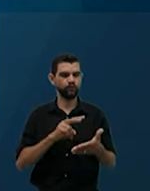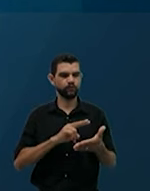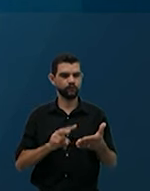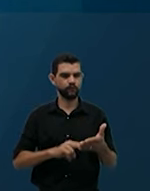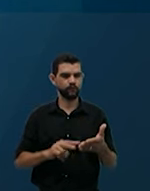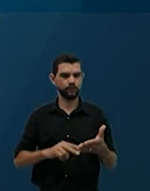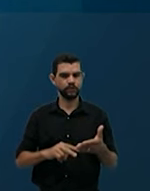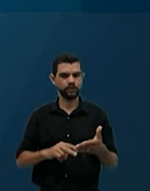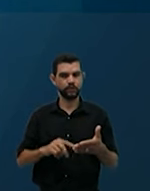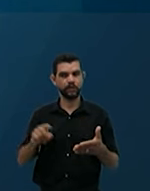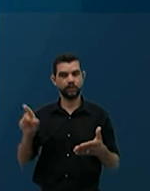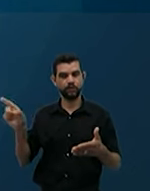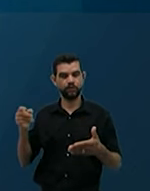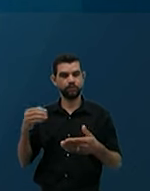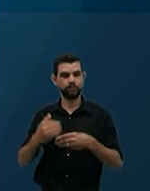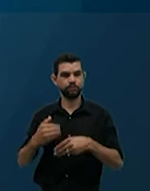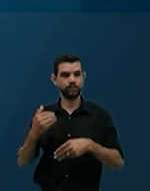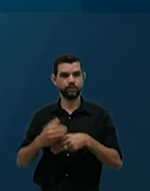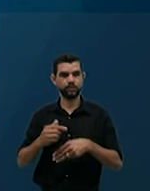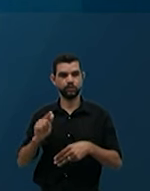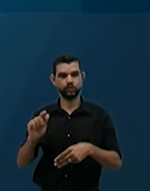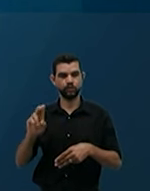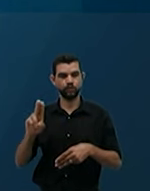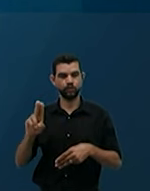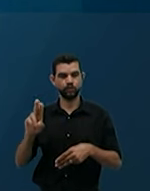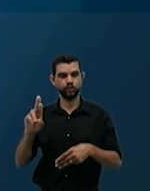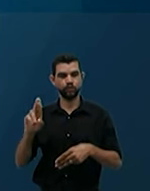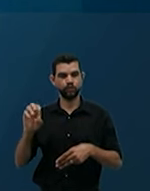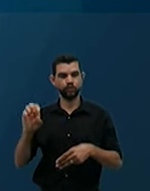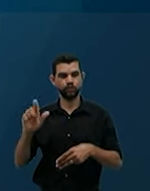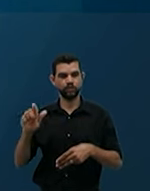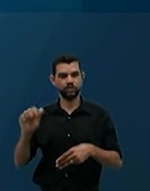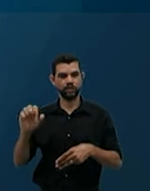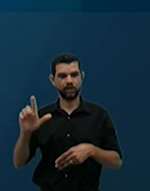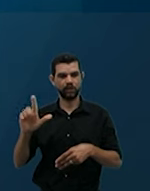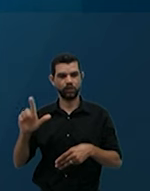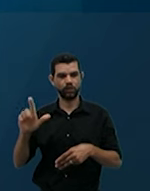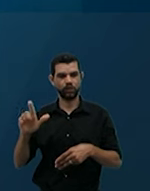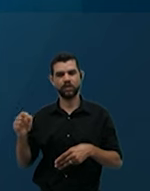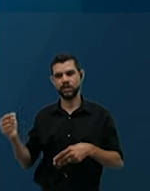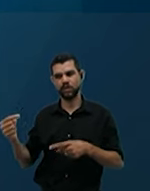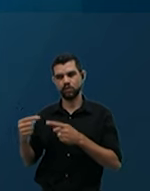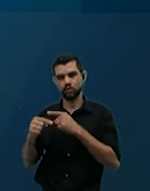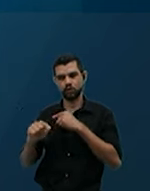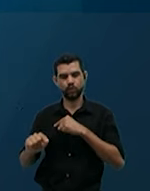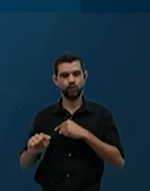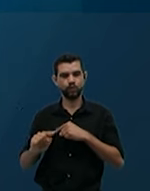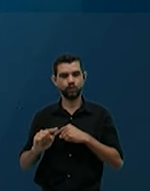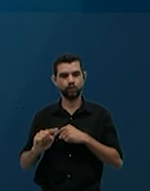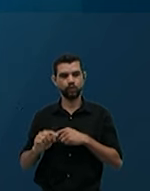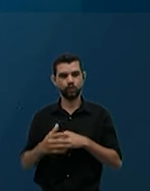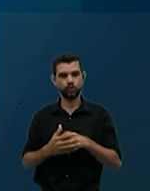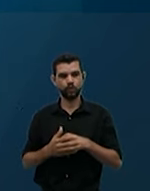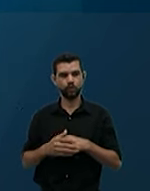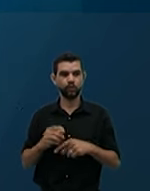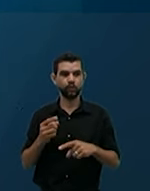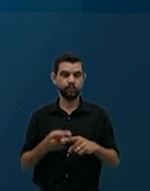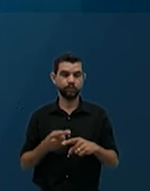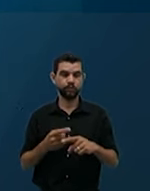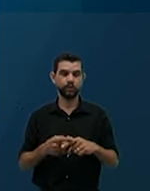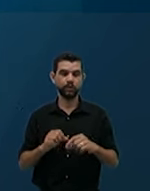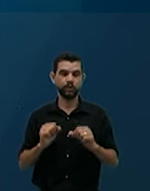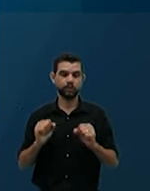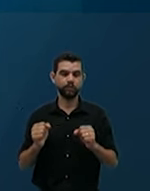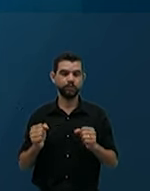que isso pode ser um precedente complicado. É bom que seja assim, então, que se o resultado ficar adstrito a este caso e ao Estado do